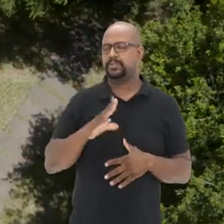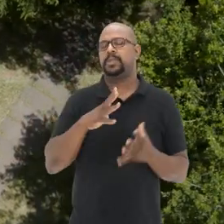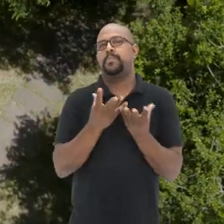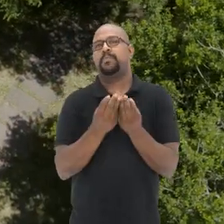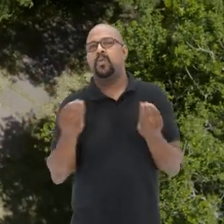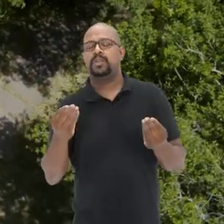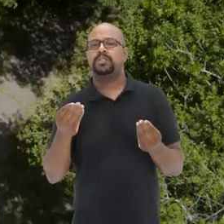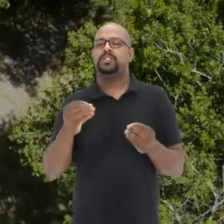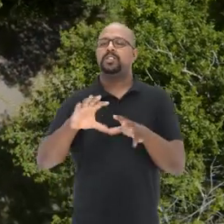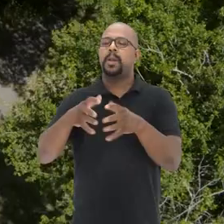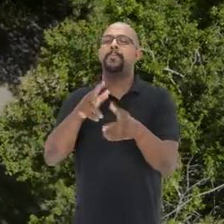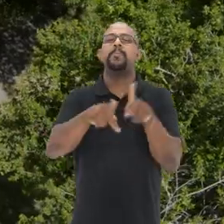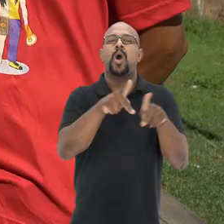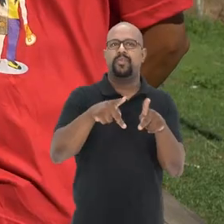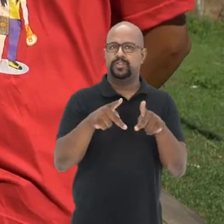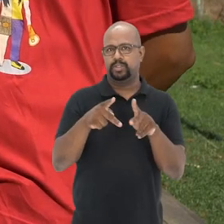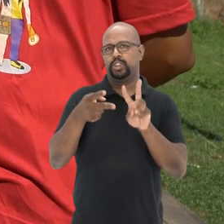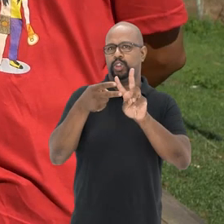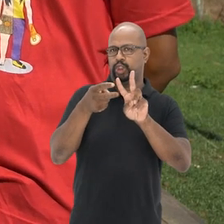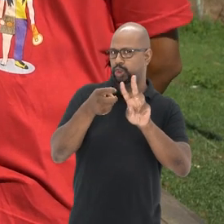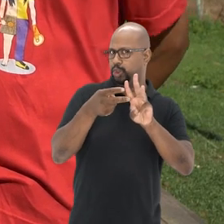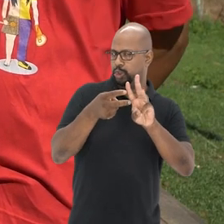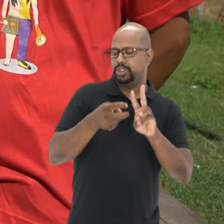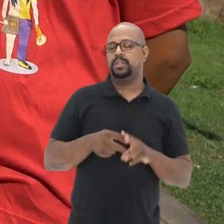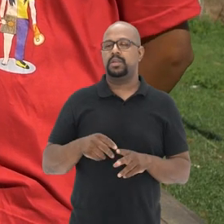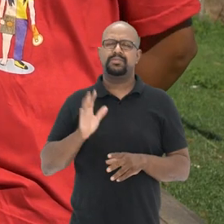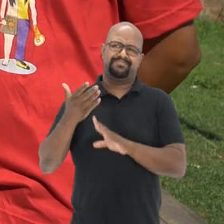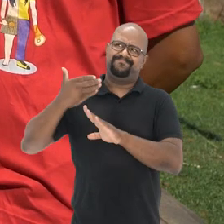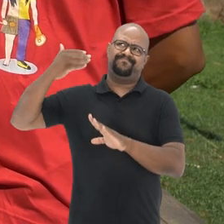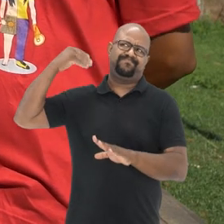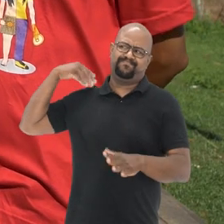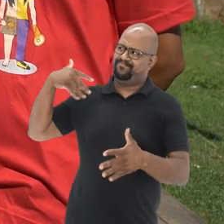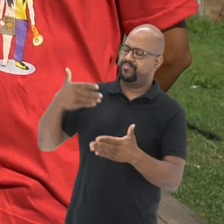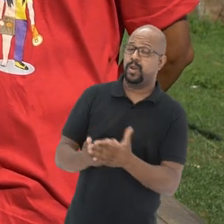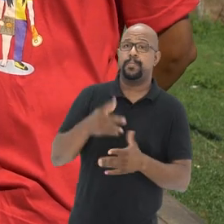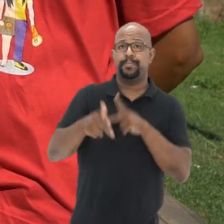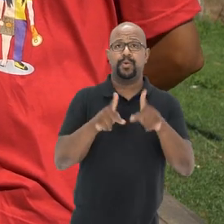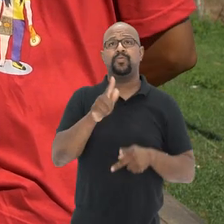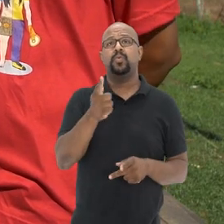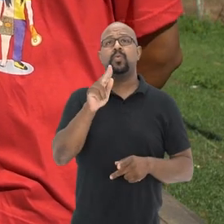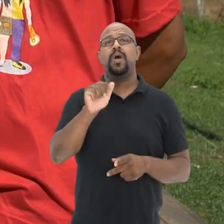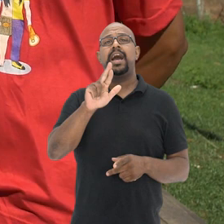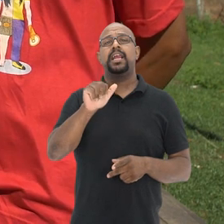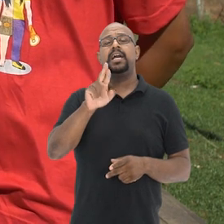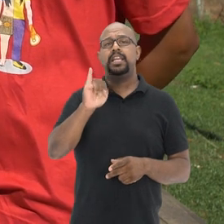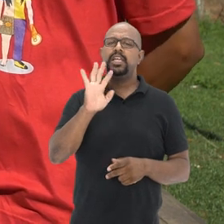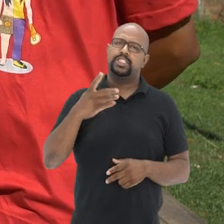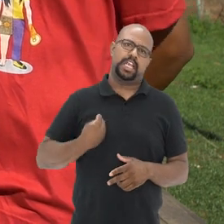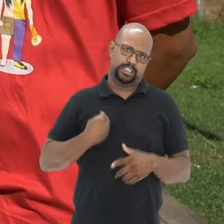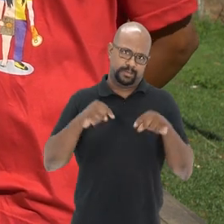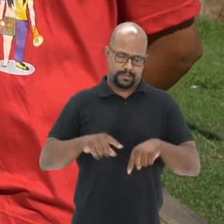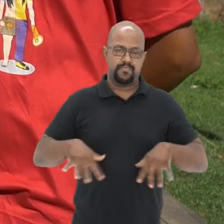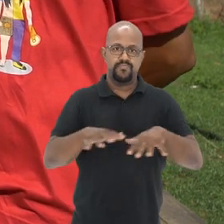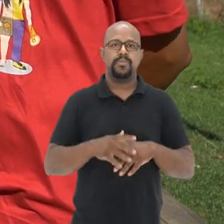no Brasil tem muitas nações indígenas, né? Então, desde o início, o povo Guarani sempre existiu aqui no Brasil, nessa